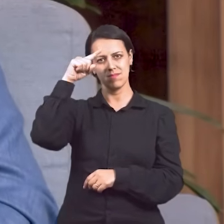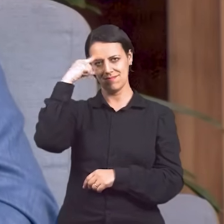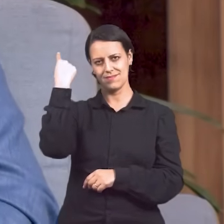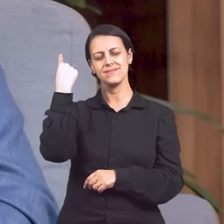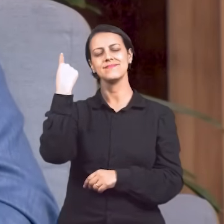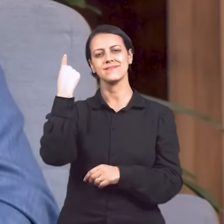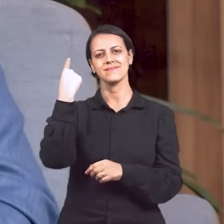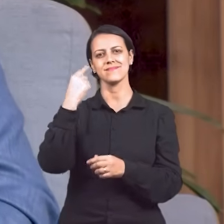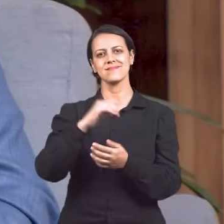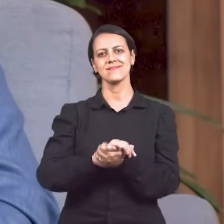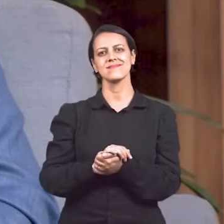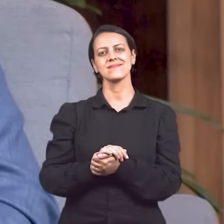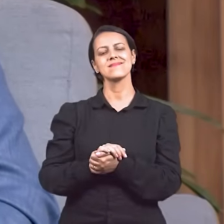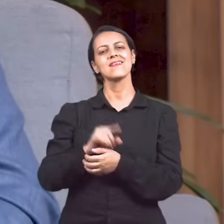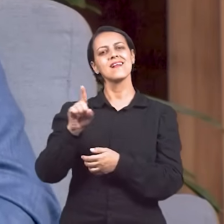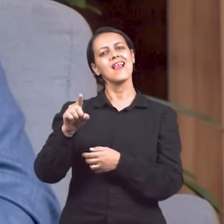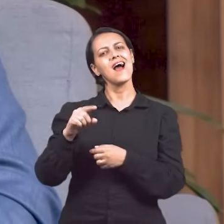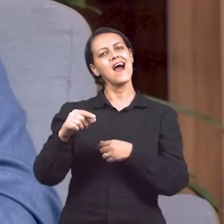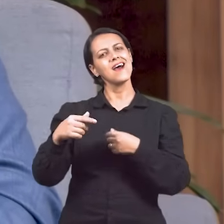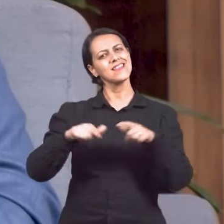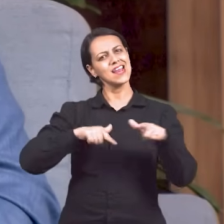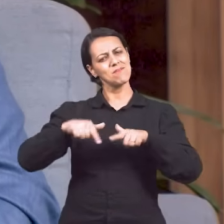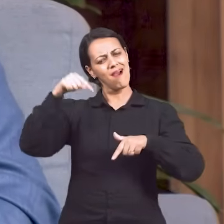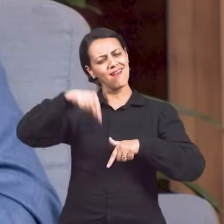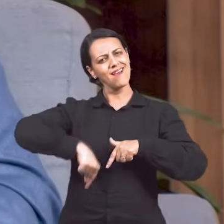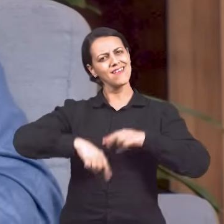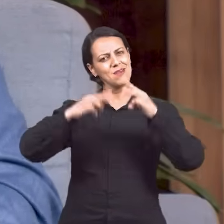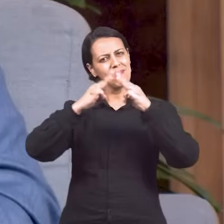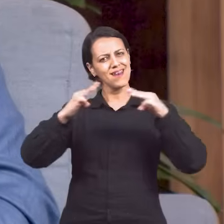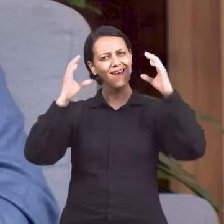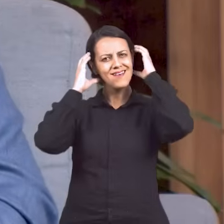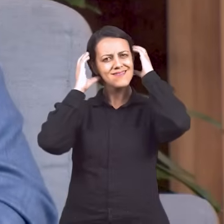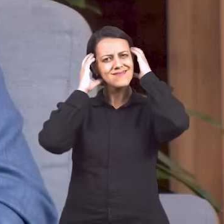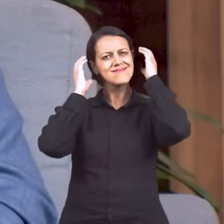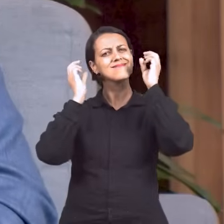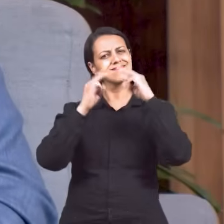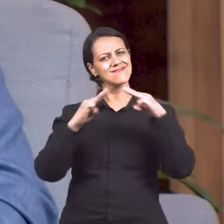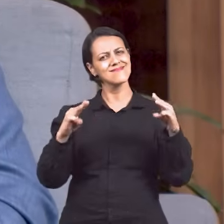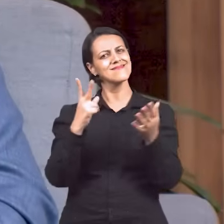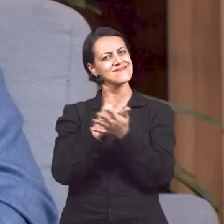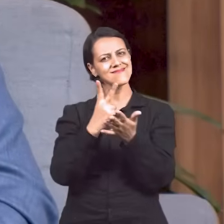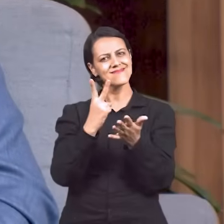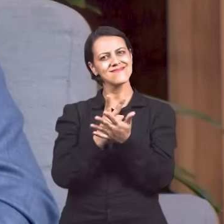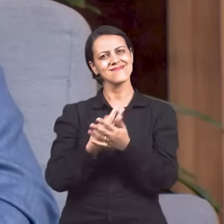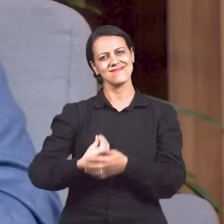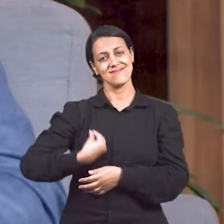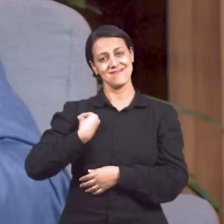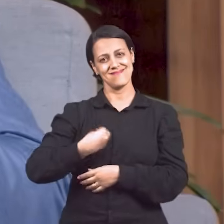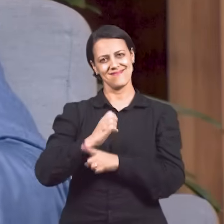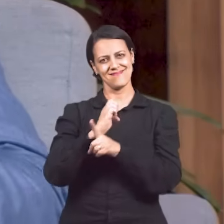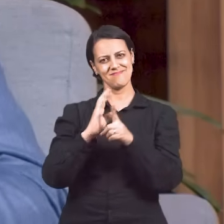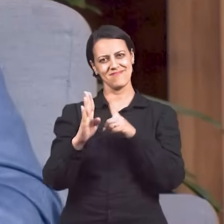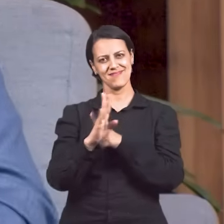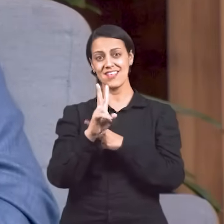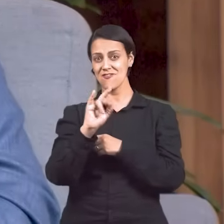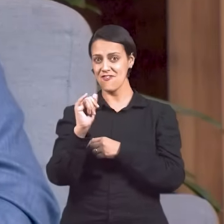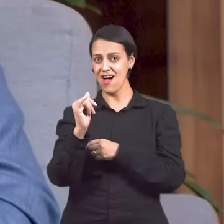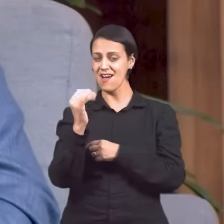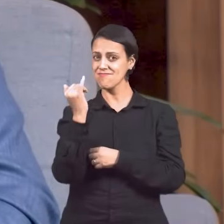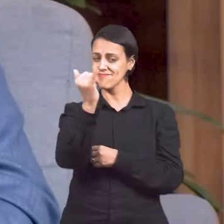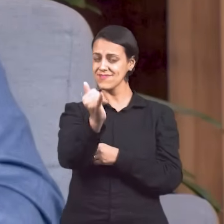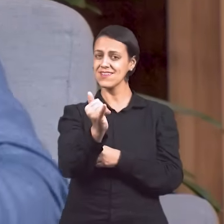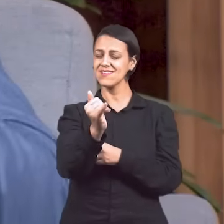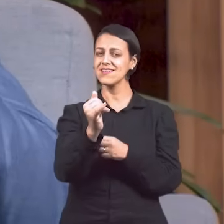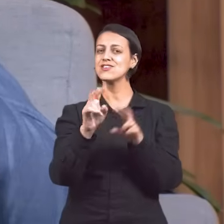Ian, ele que é gerente operacional da TV e Rádio Manaim, nosso companheiro,